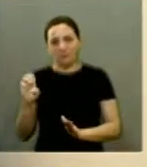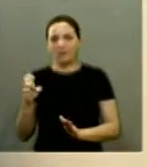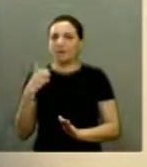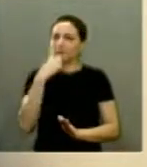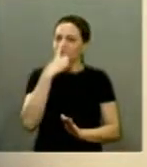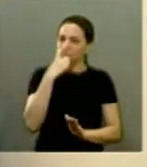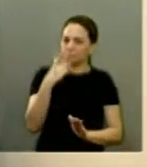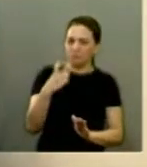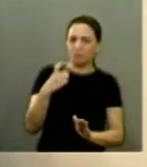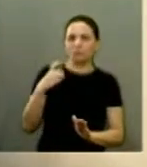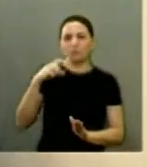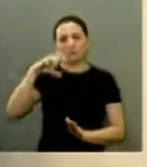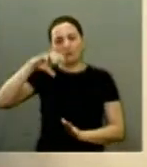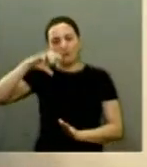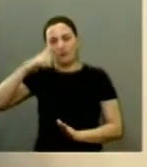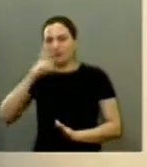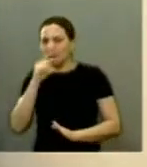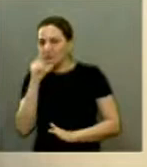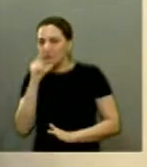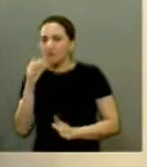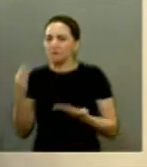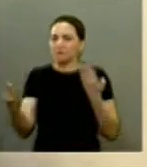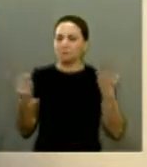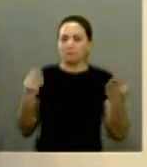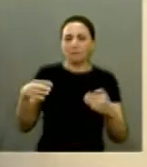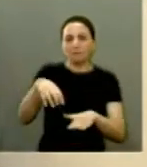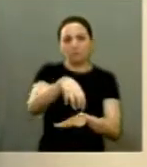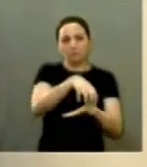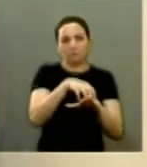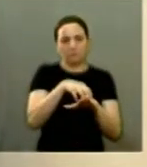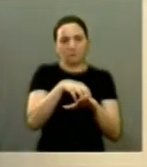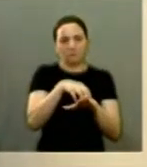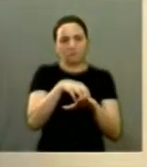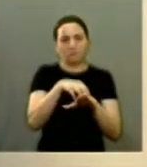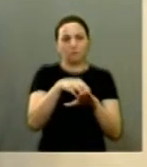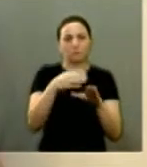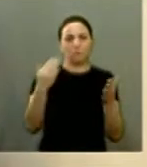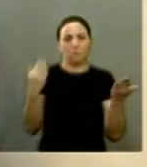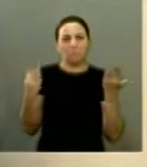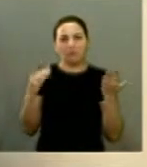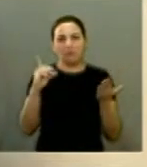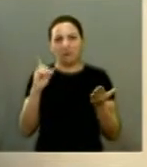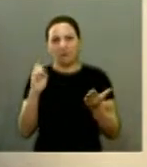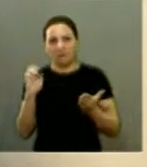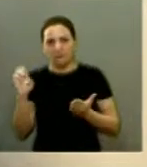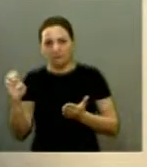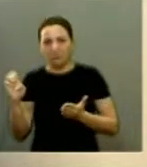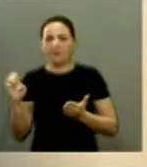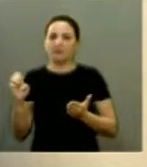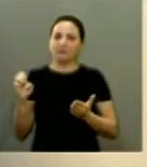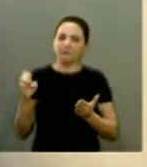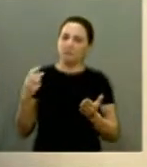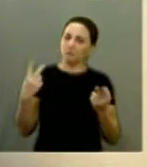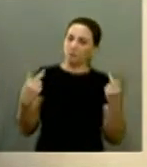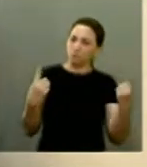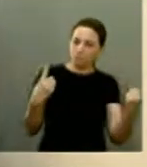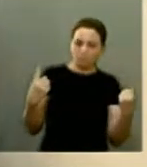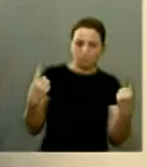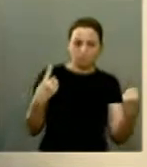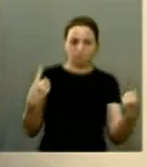A gente, voltando para comparar o trânsito e o DAE, duas passas que eu estou